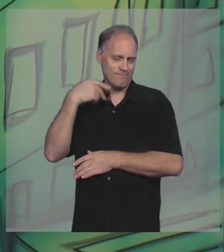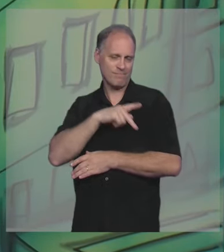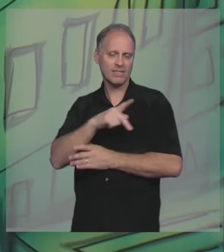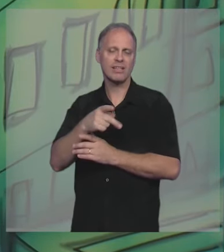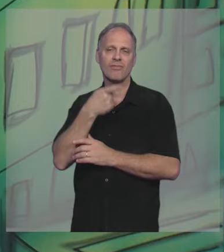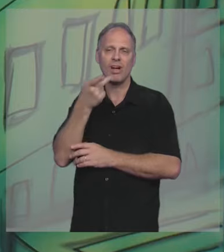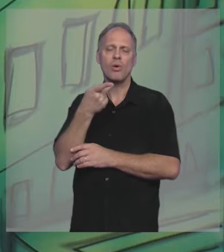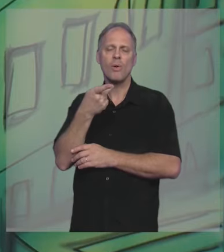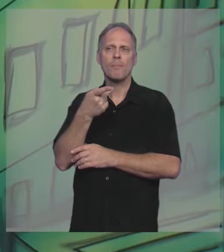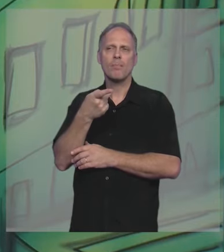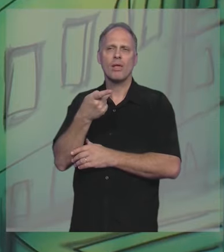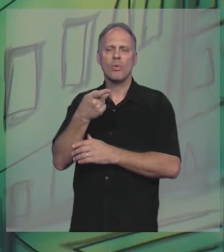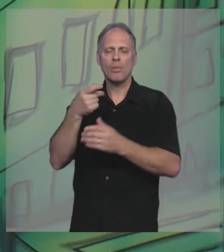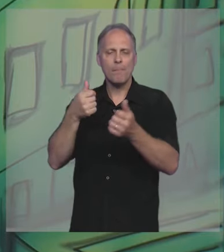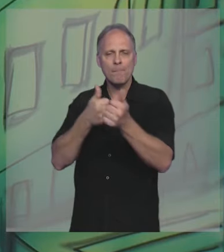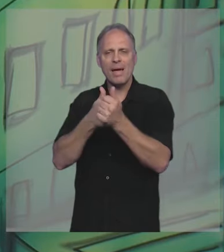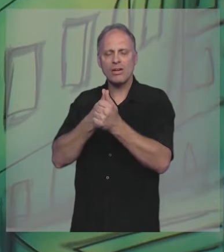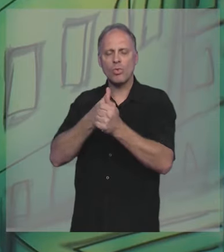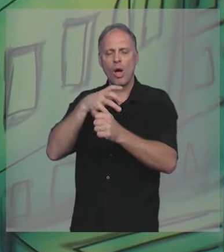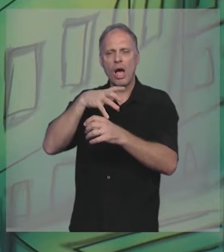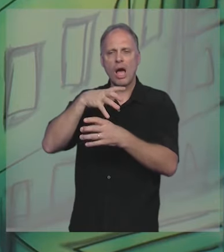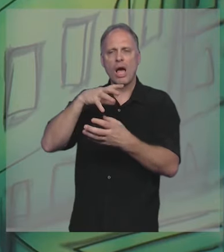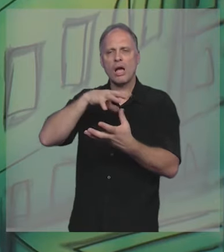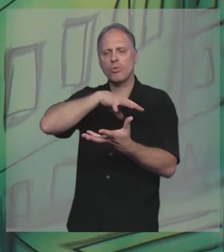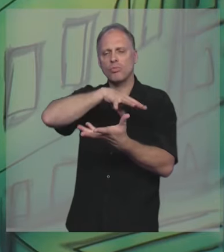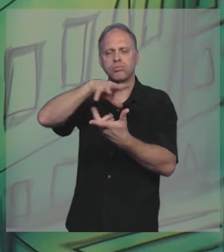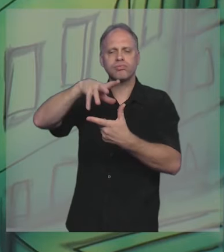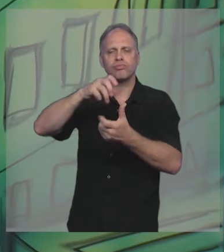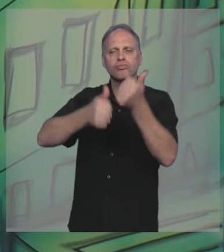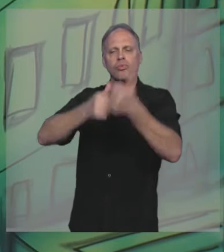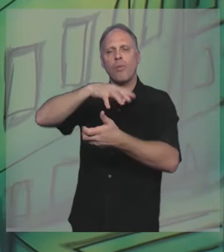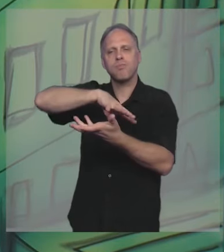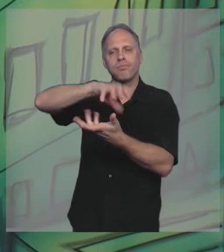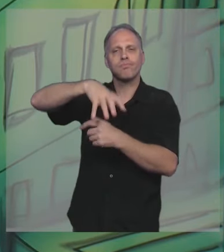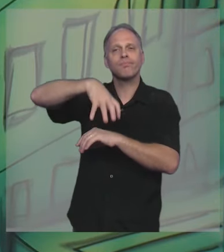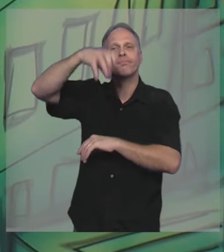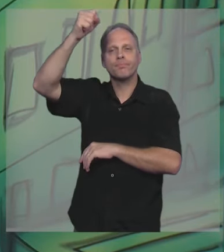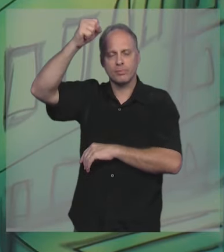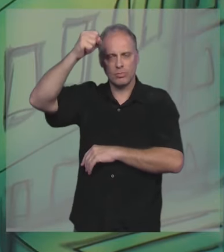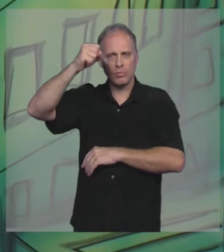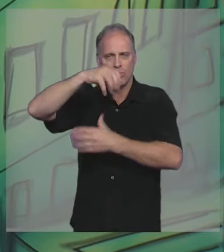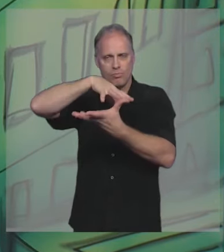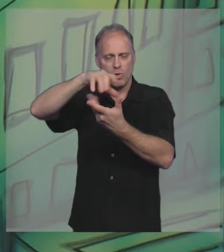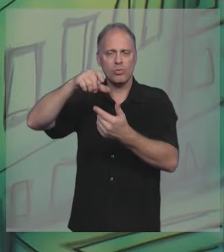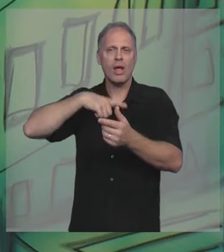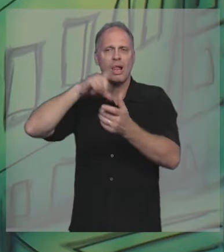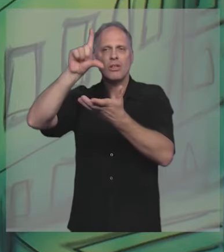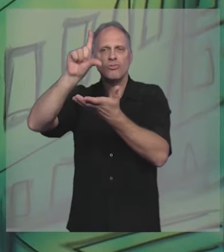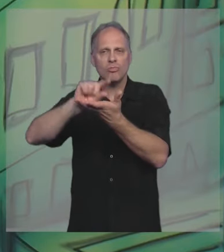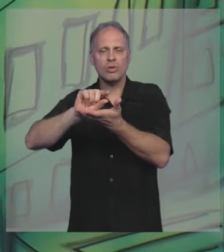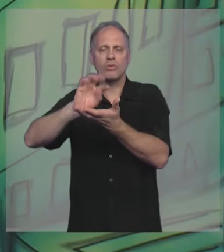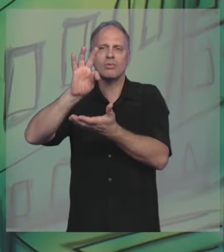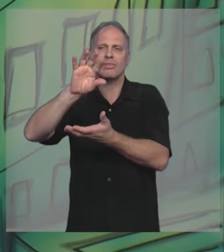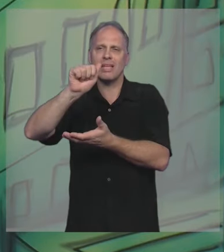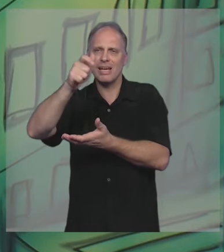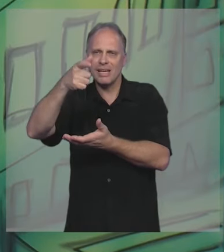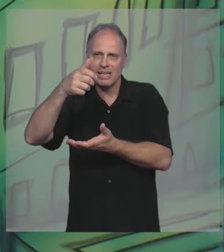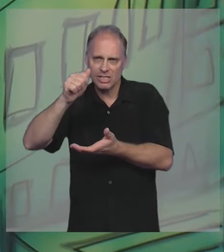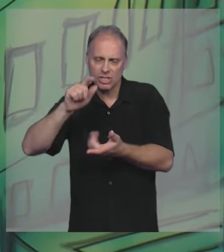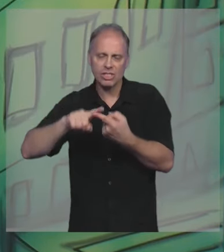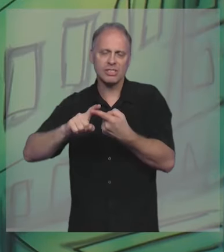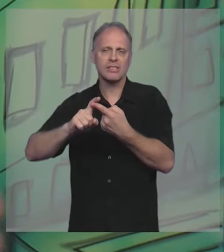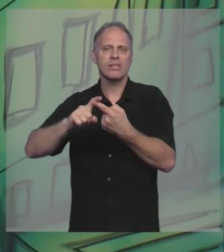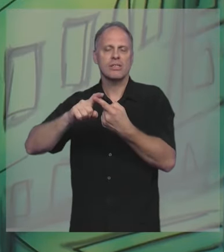ali na véspera da Copa do Mundo, ela reduziu taxas, né, tributos,